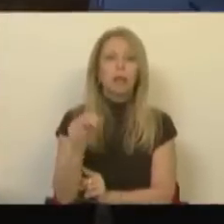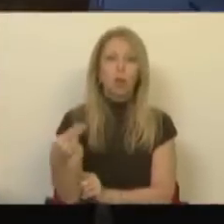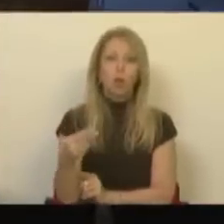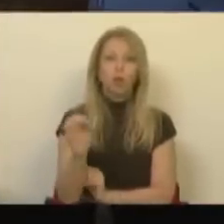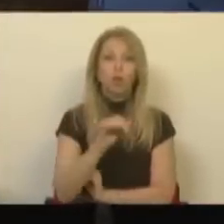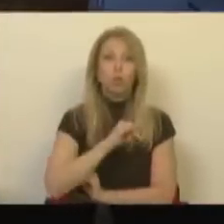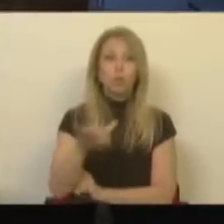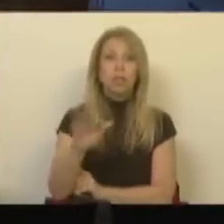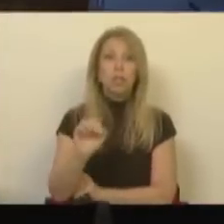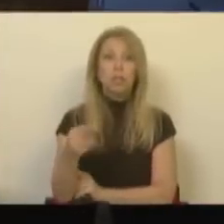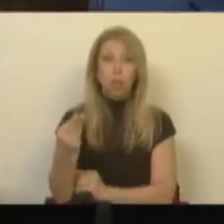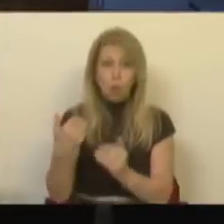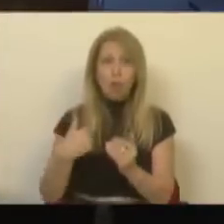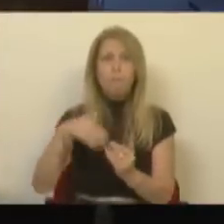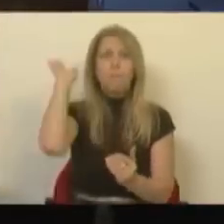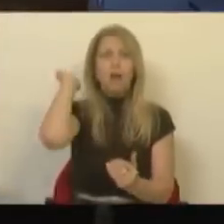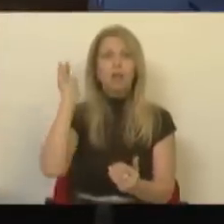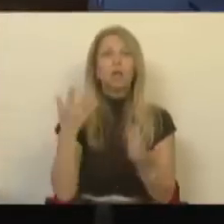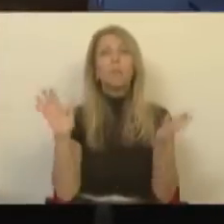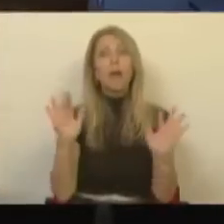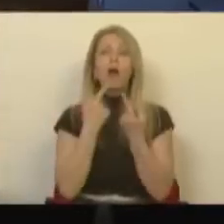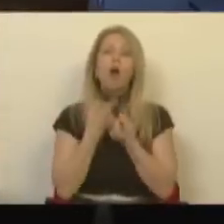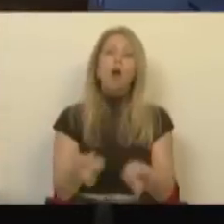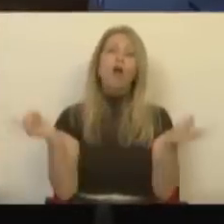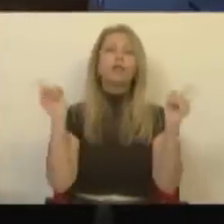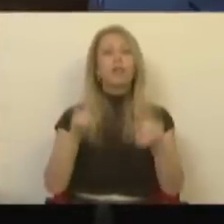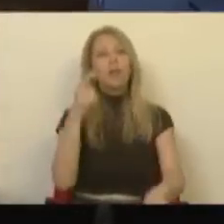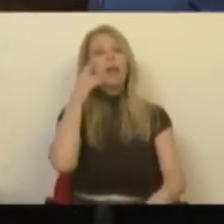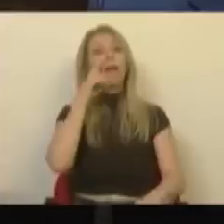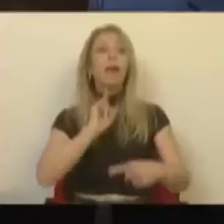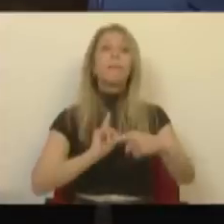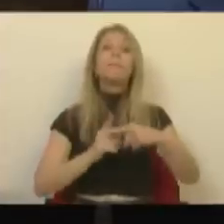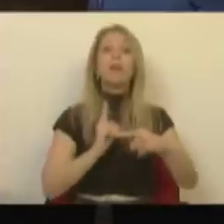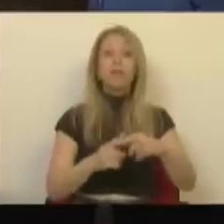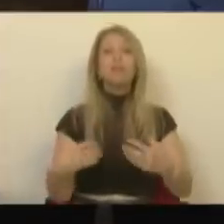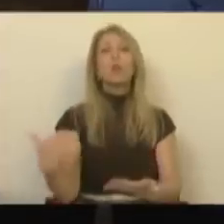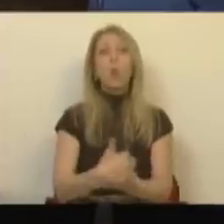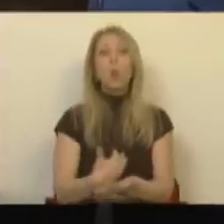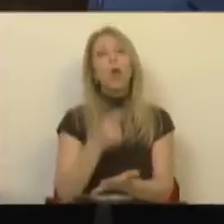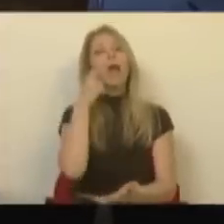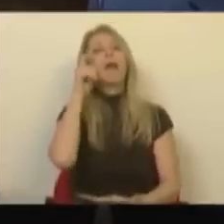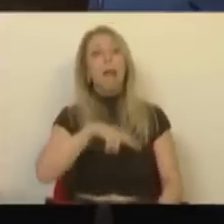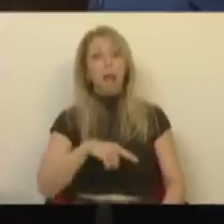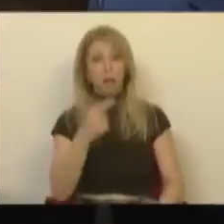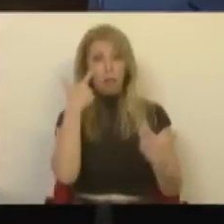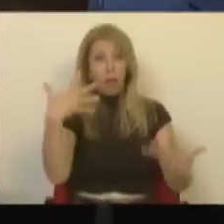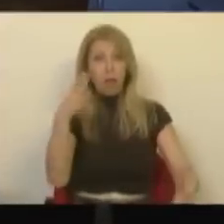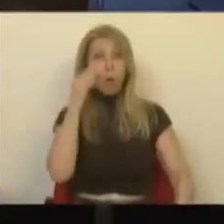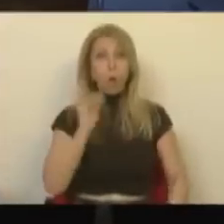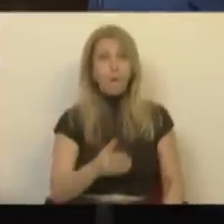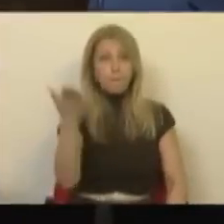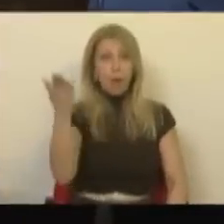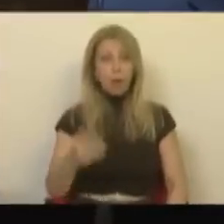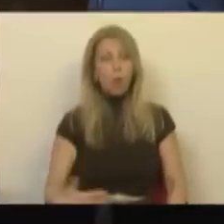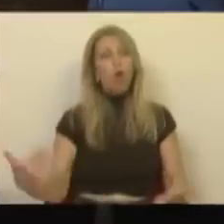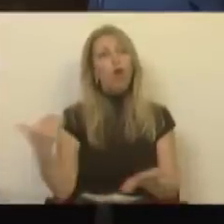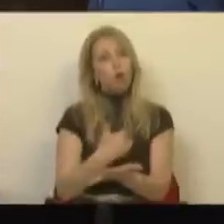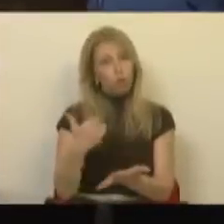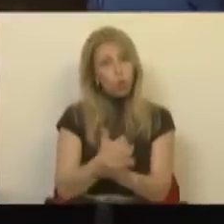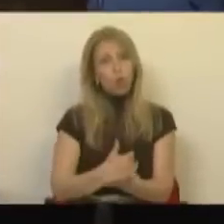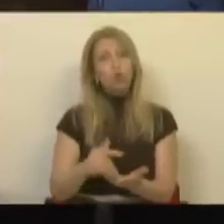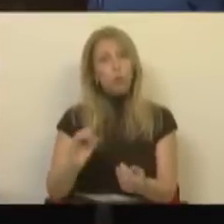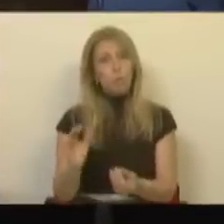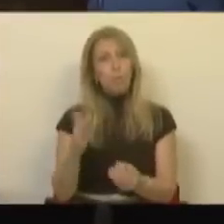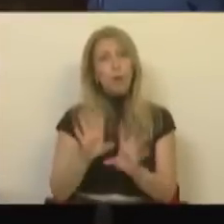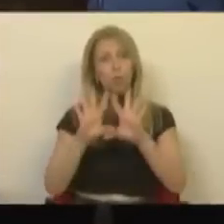e mais mas mais uma vez quem beneficia é a banca cujos looks dos principais bancos no